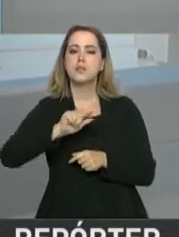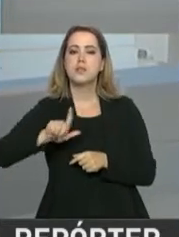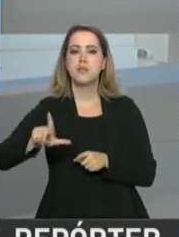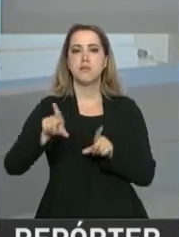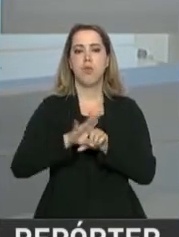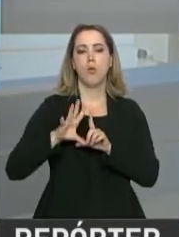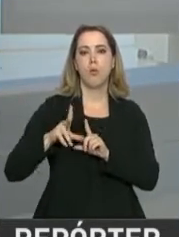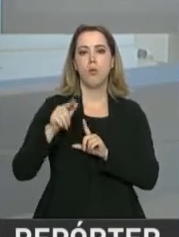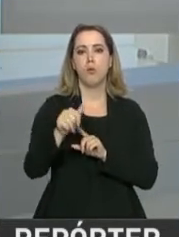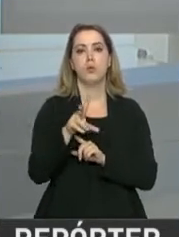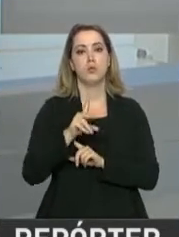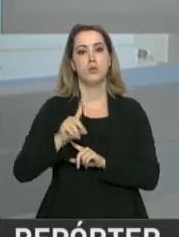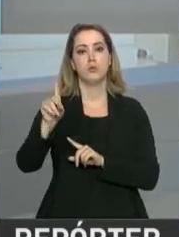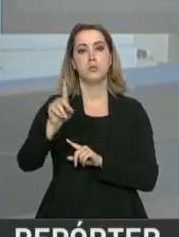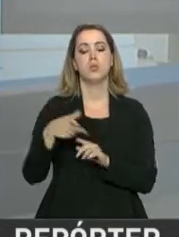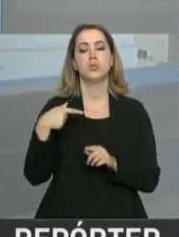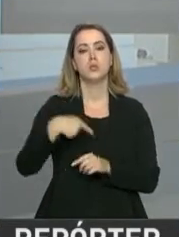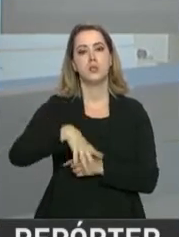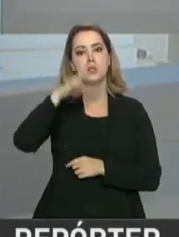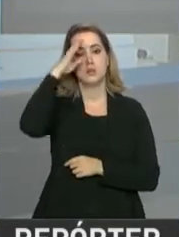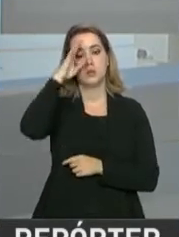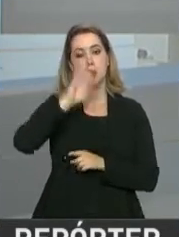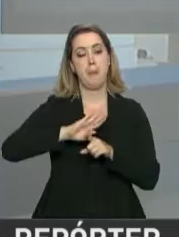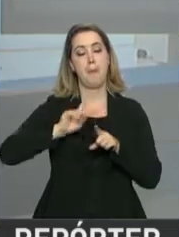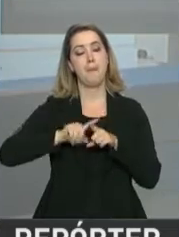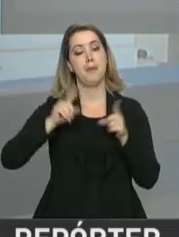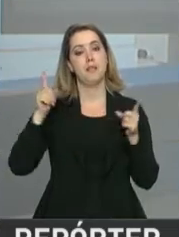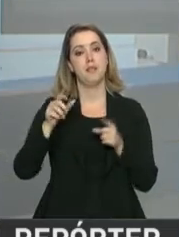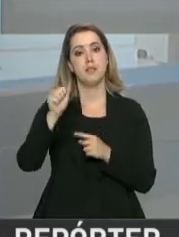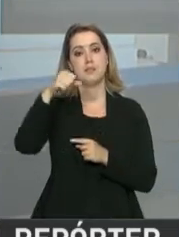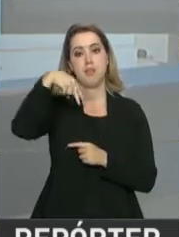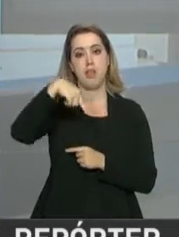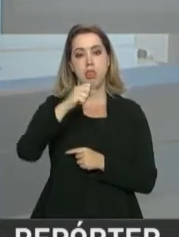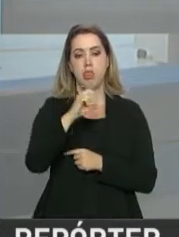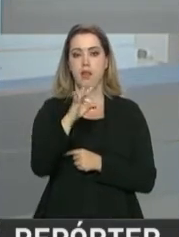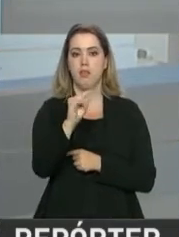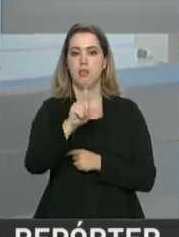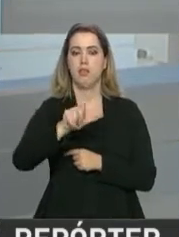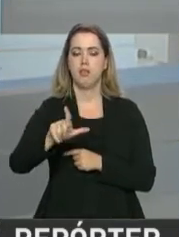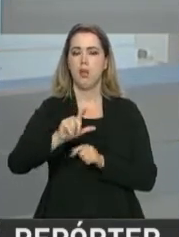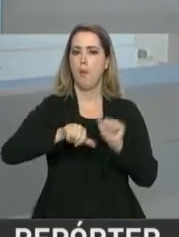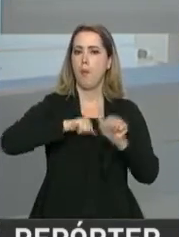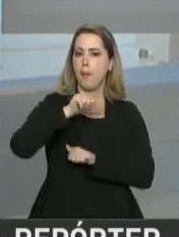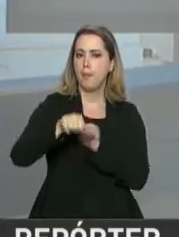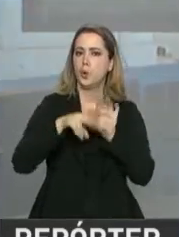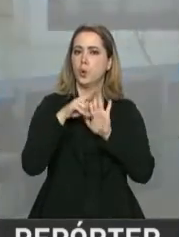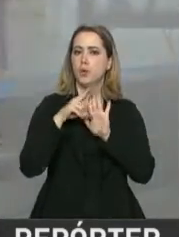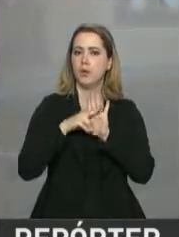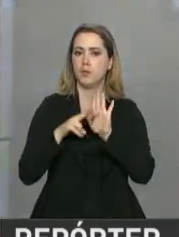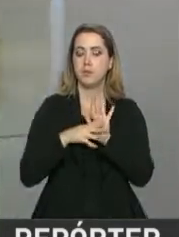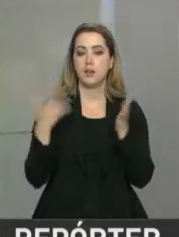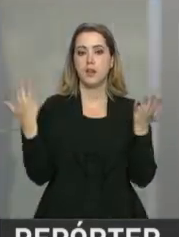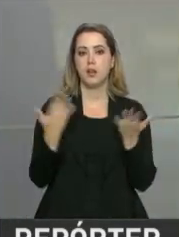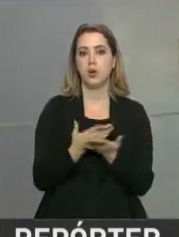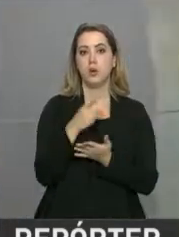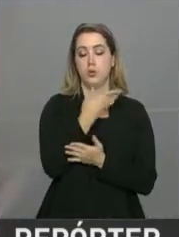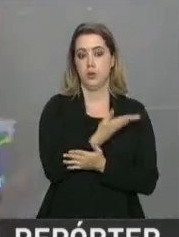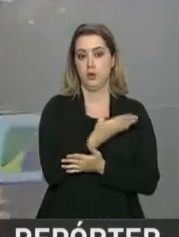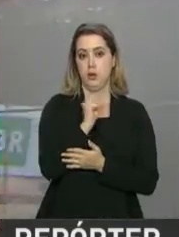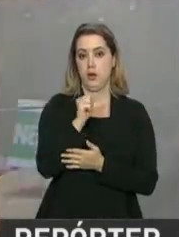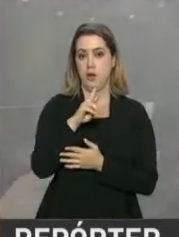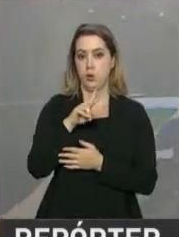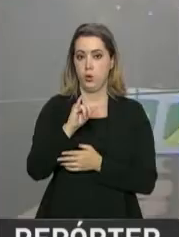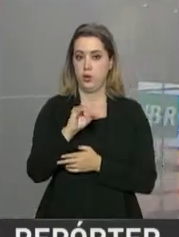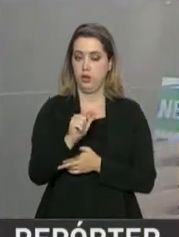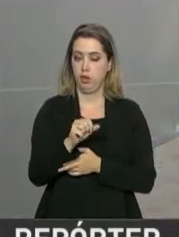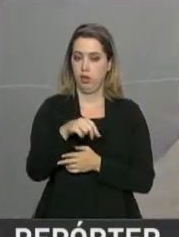totalmente digital nesta quarta-feira, mas a Anatel, a Agência Nacional de Telecomunicações, modificou a regra. Ao vivo, a repórter Carolina Becker tem